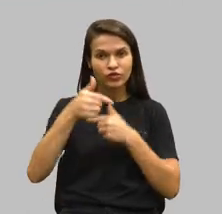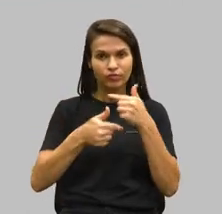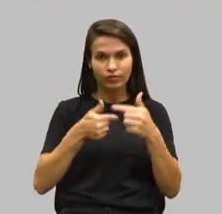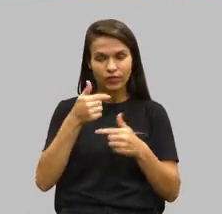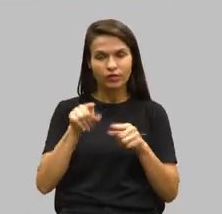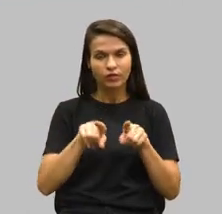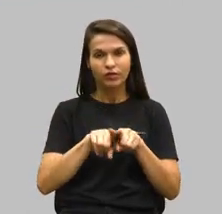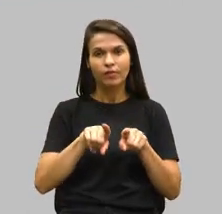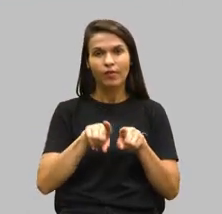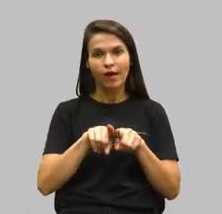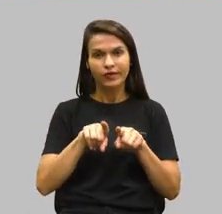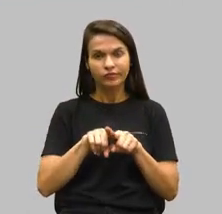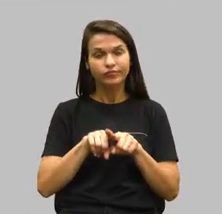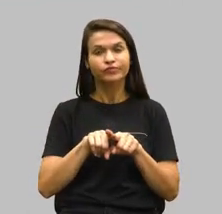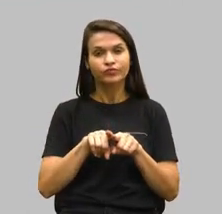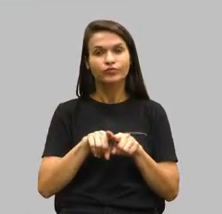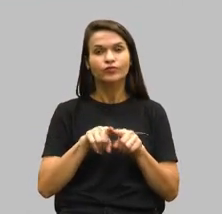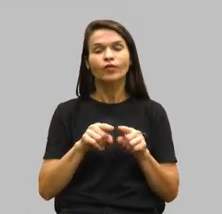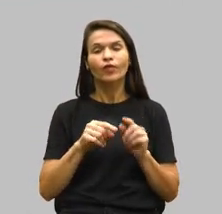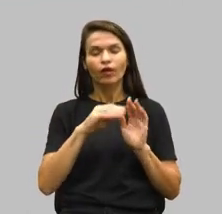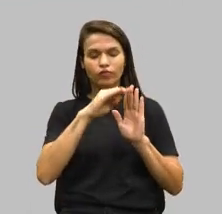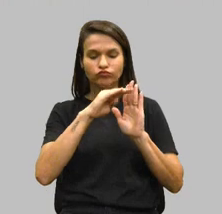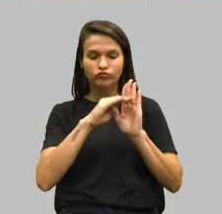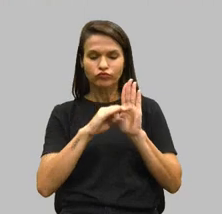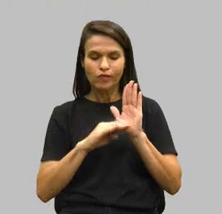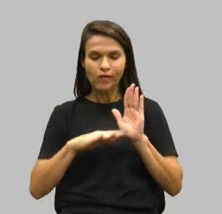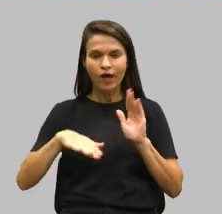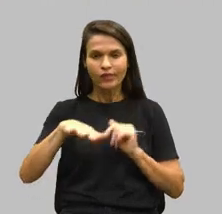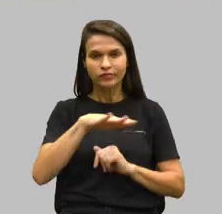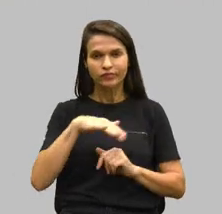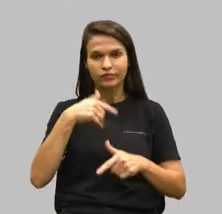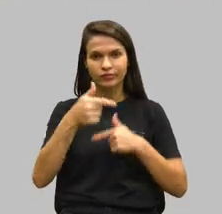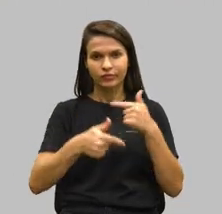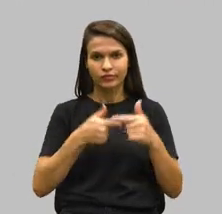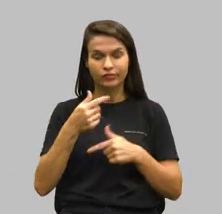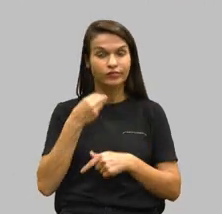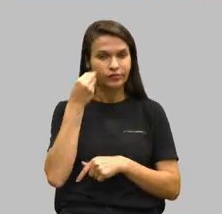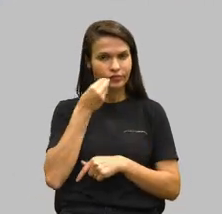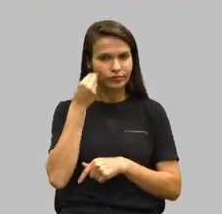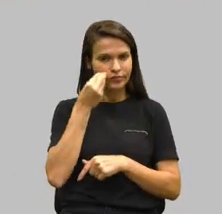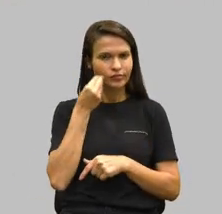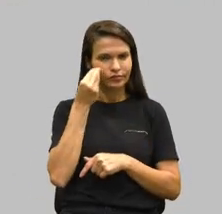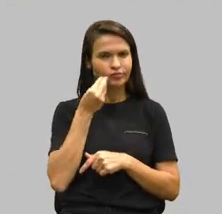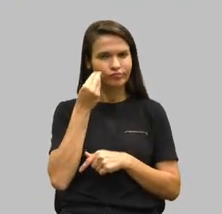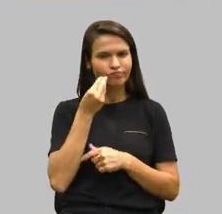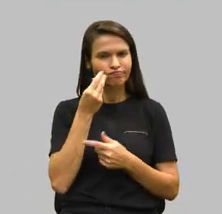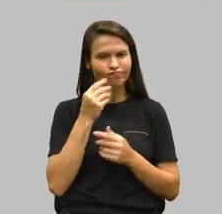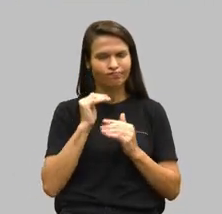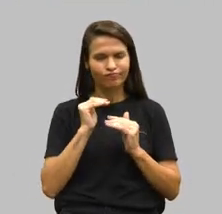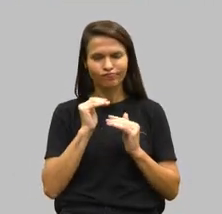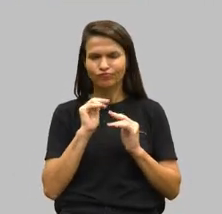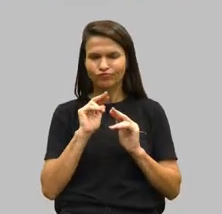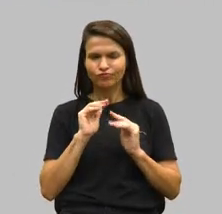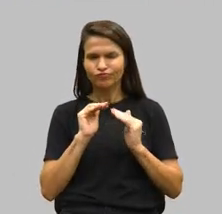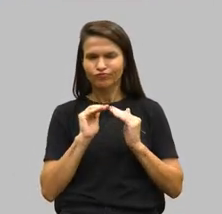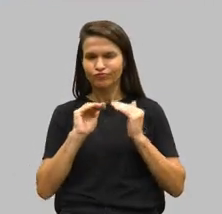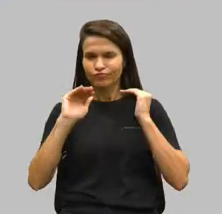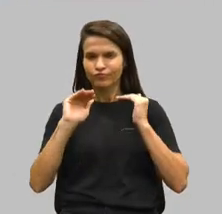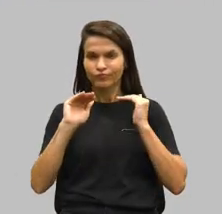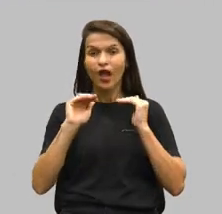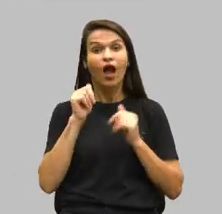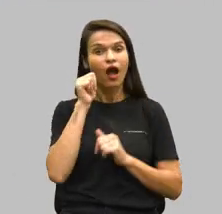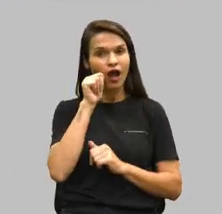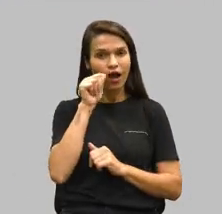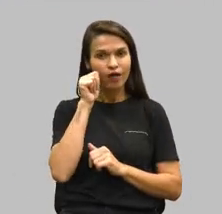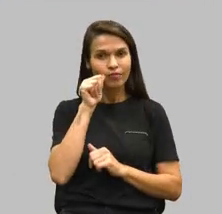inclusive trazendo atualizações do mercado de trabalho nós estamos vivendo uma era tão disruptiva podemos dizer assim e a mulher tem